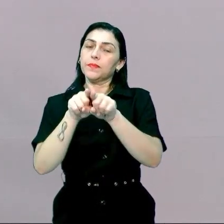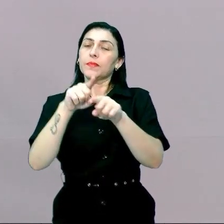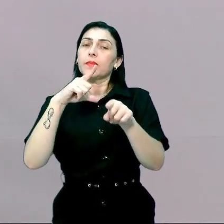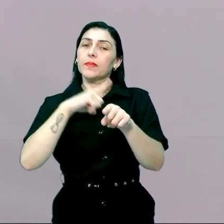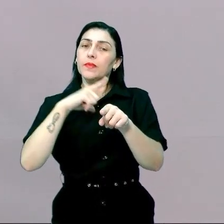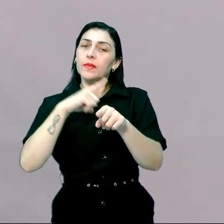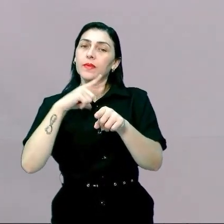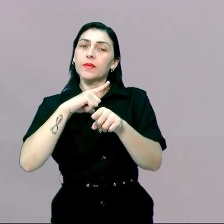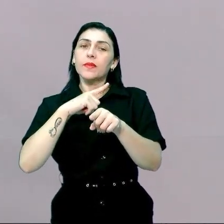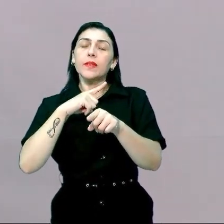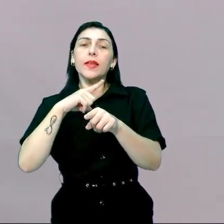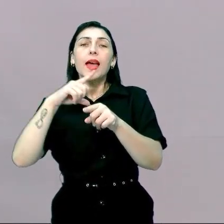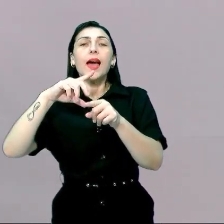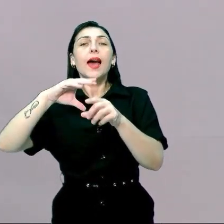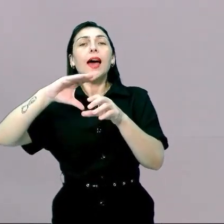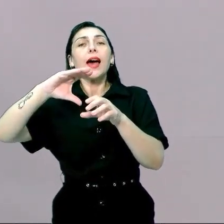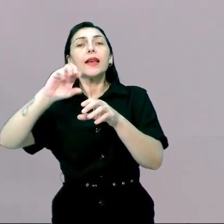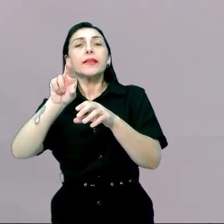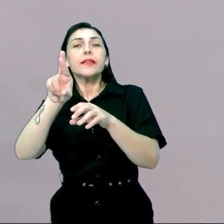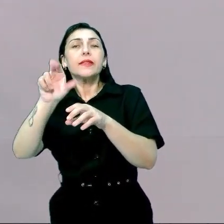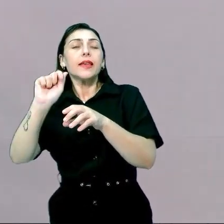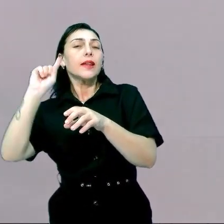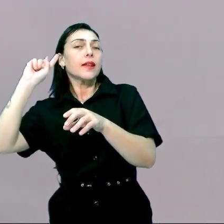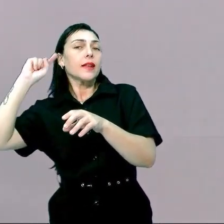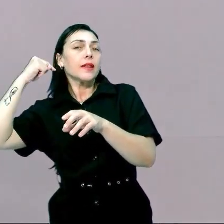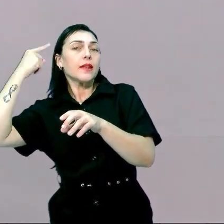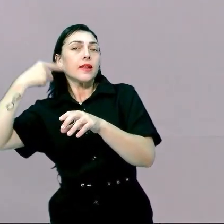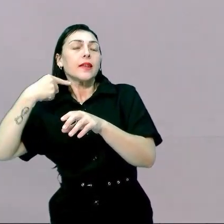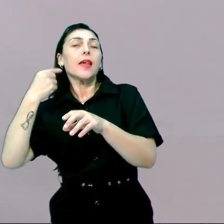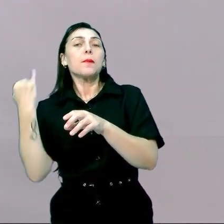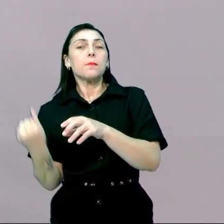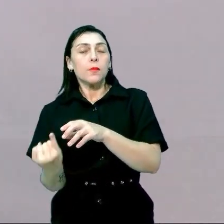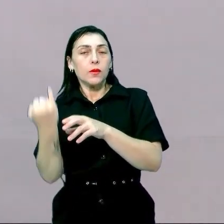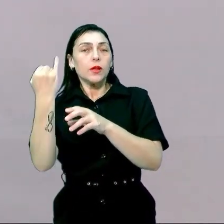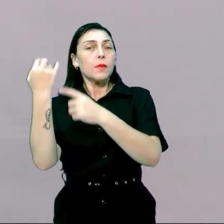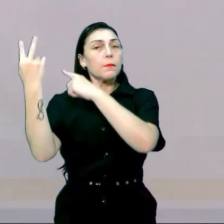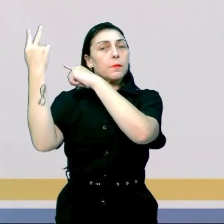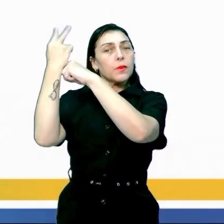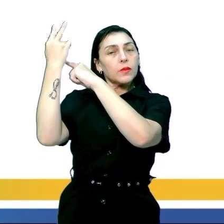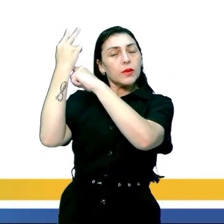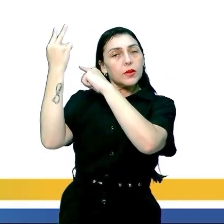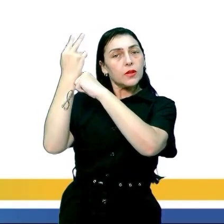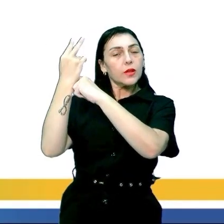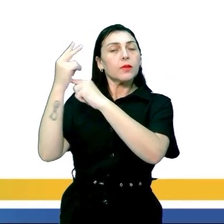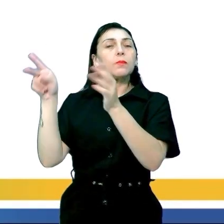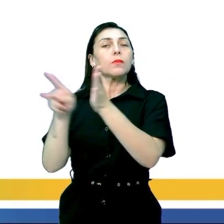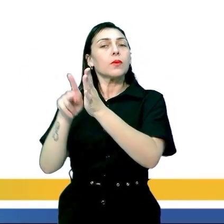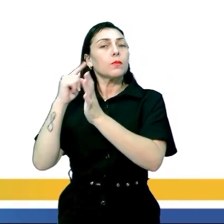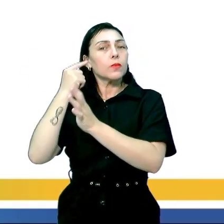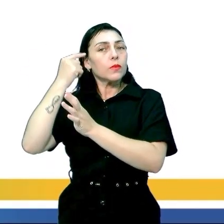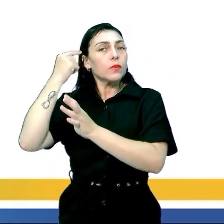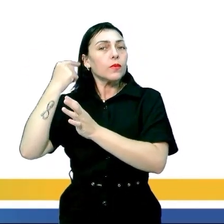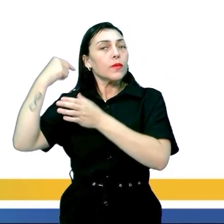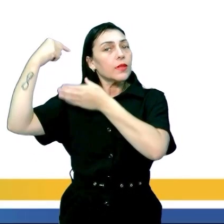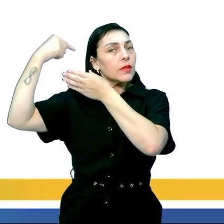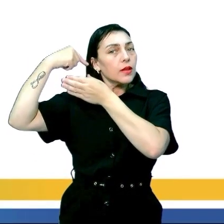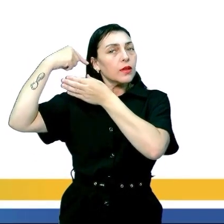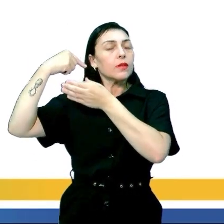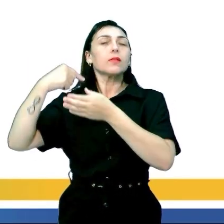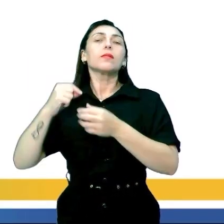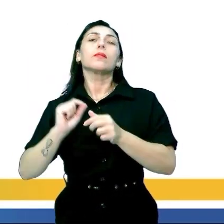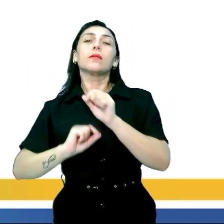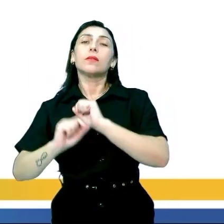tem a cera de ouvido, que é muito importante para permeabilização e proteção do ouvido, tá certo? Então, o som